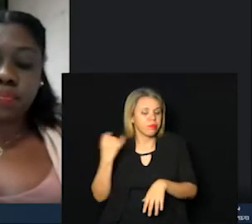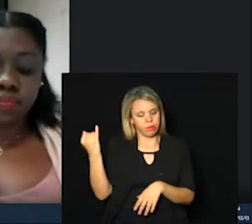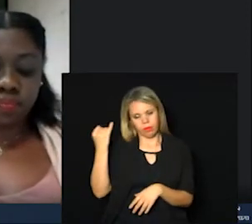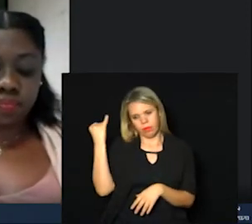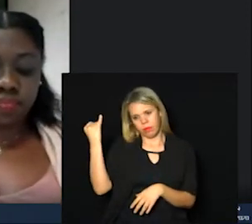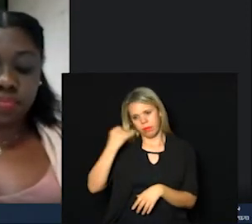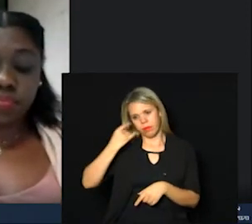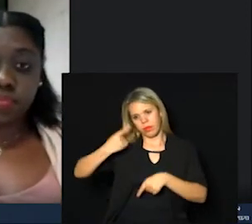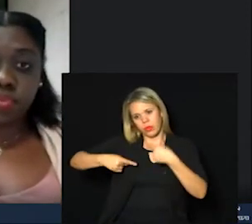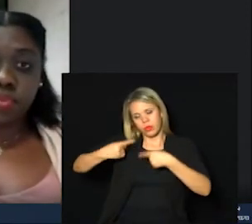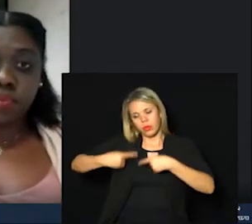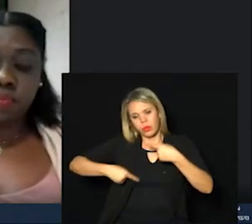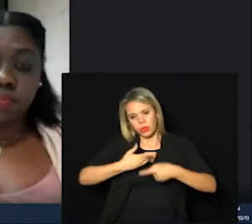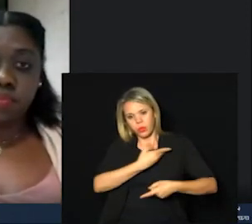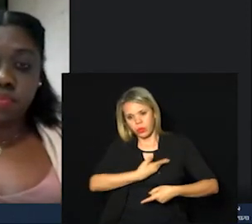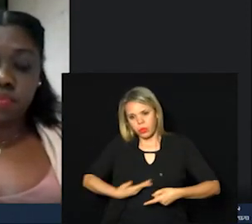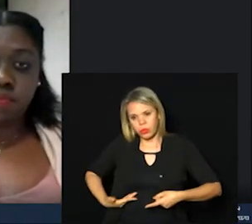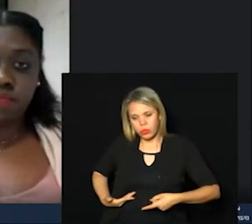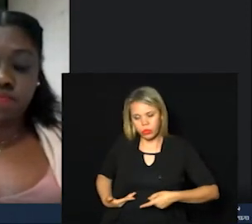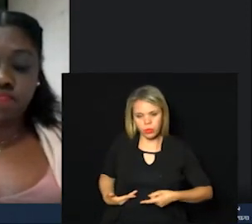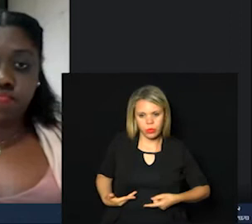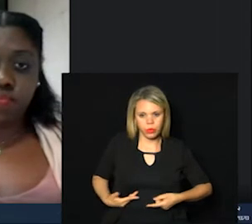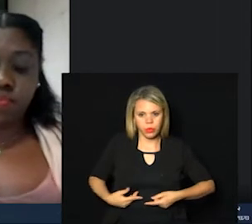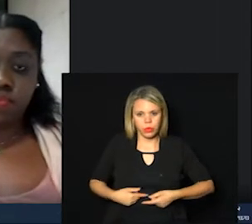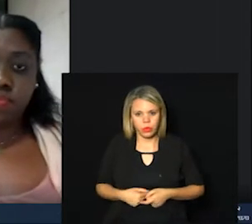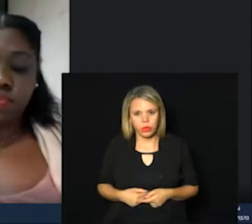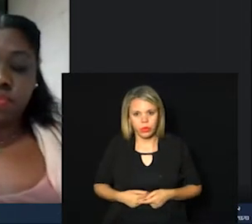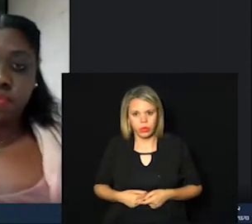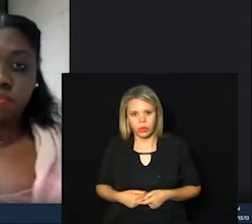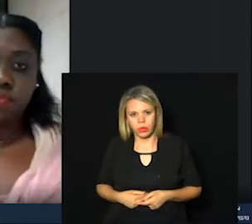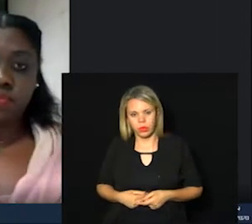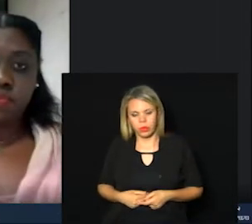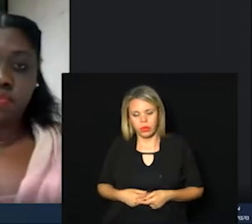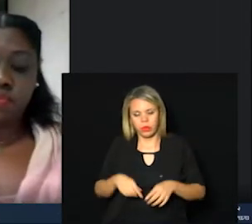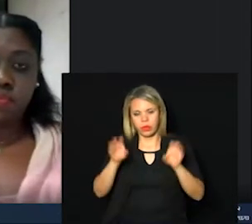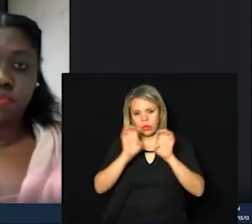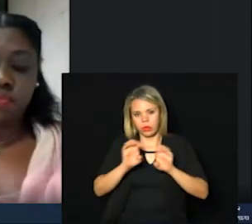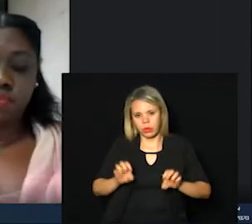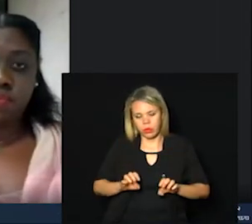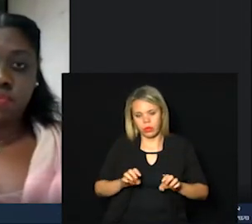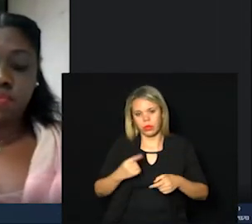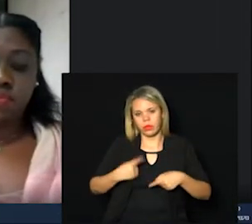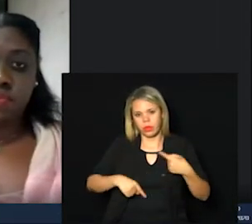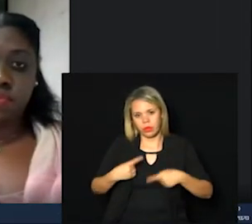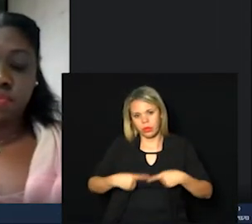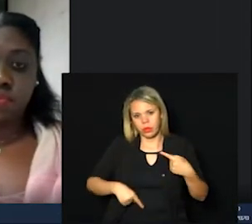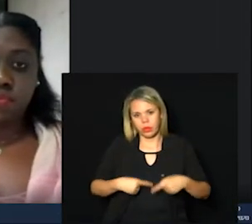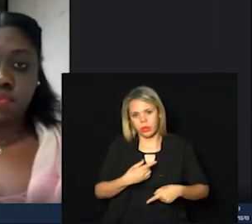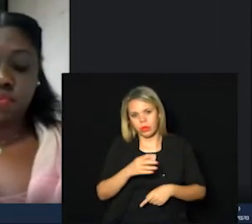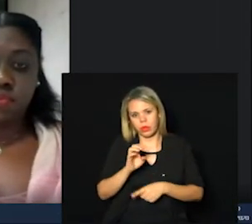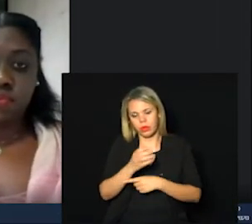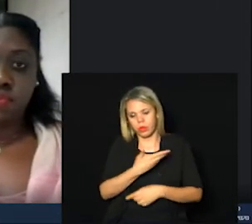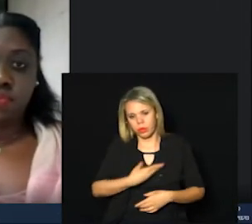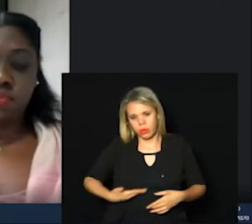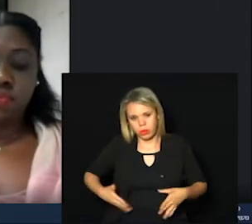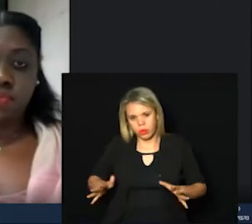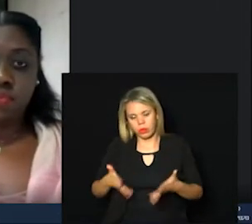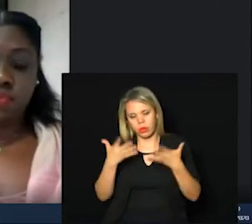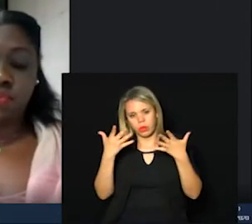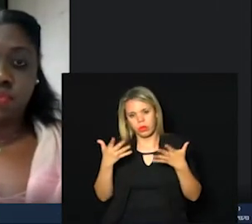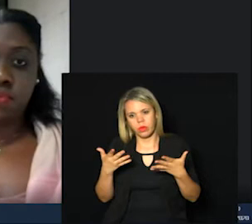discute política pública, né, discute infraestrutura, discute o poder do Estado na